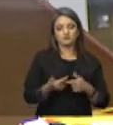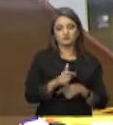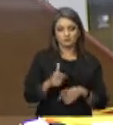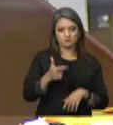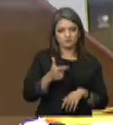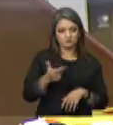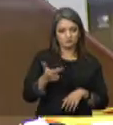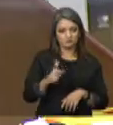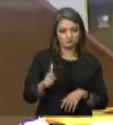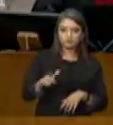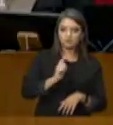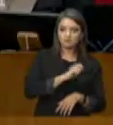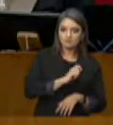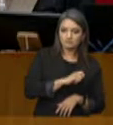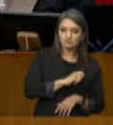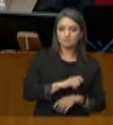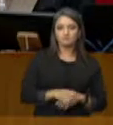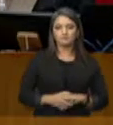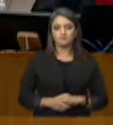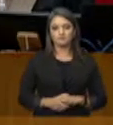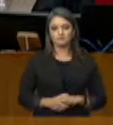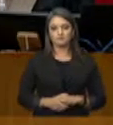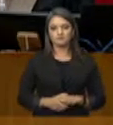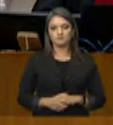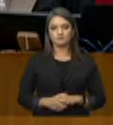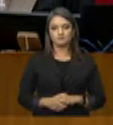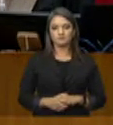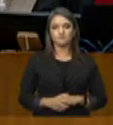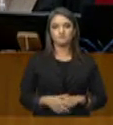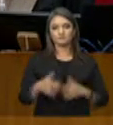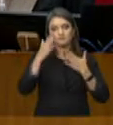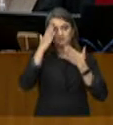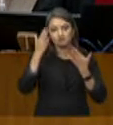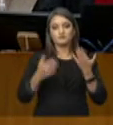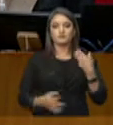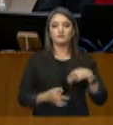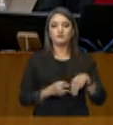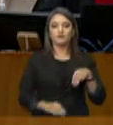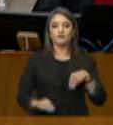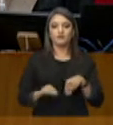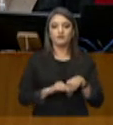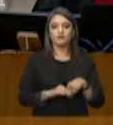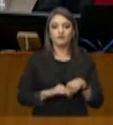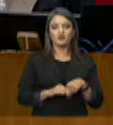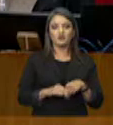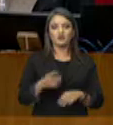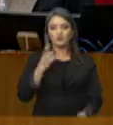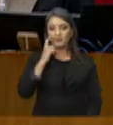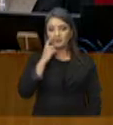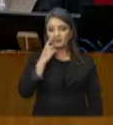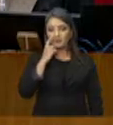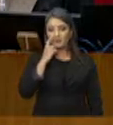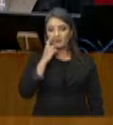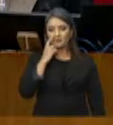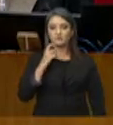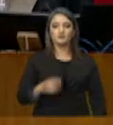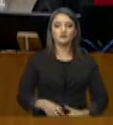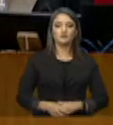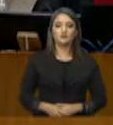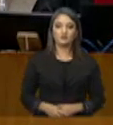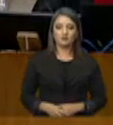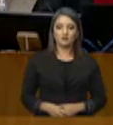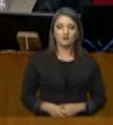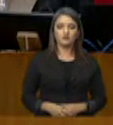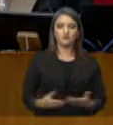é como volta a é muito obrigado Ministro nos Marcos como volta a ser em si